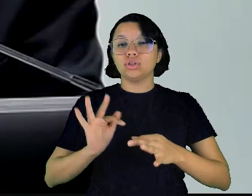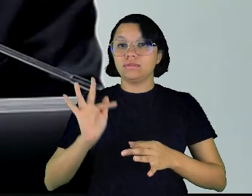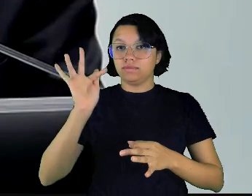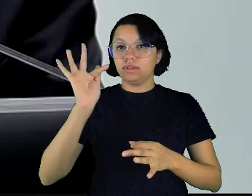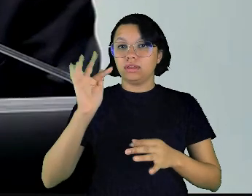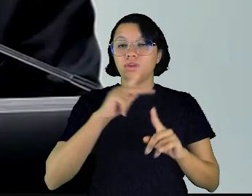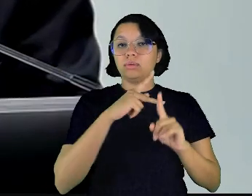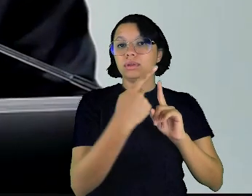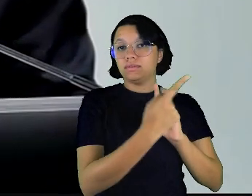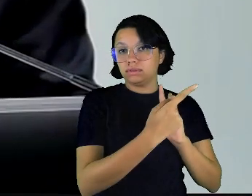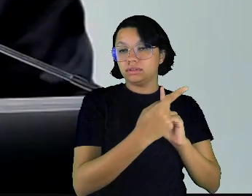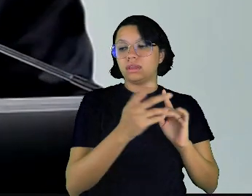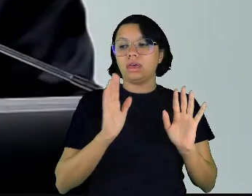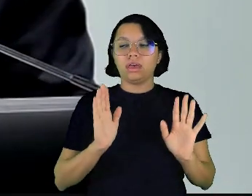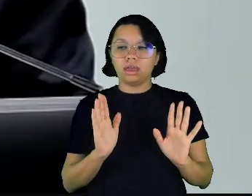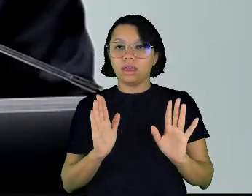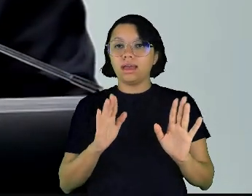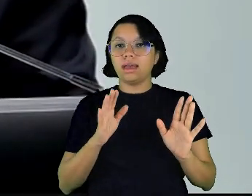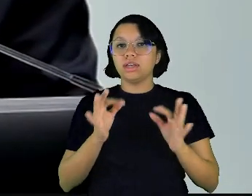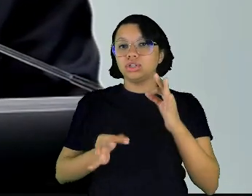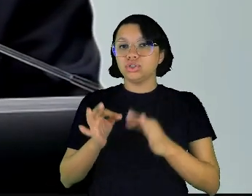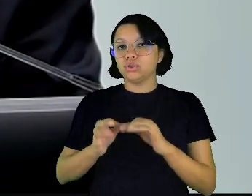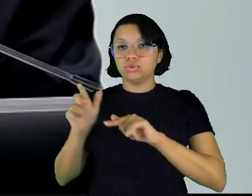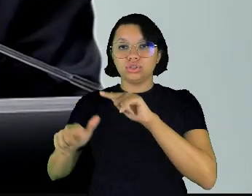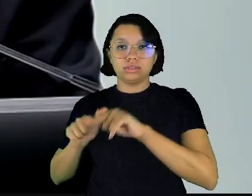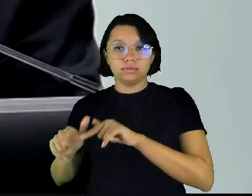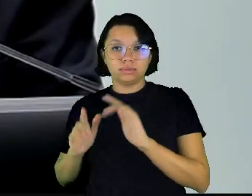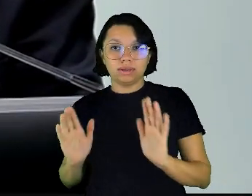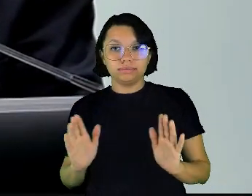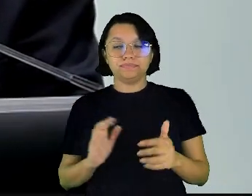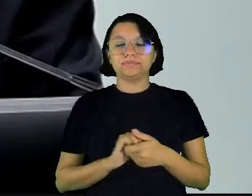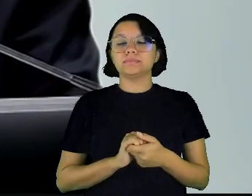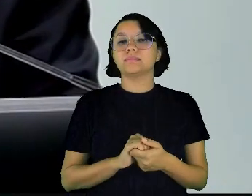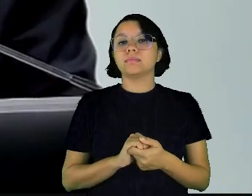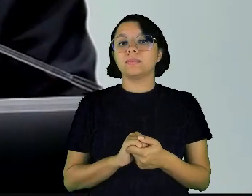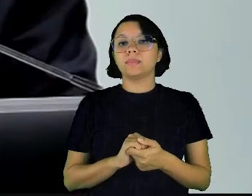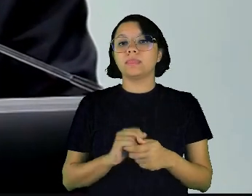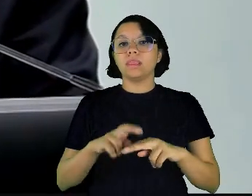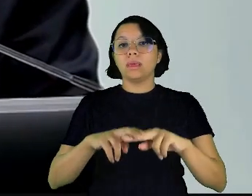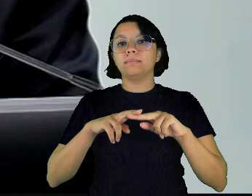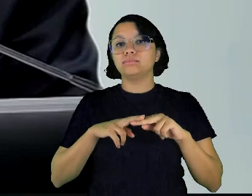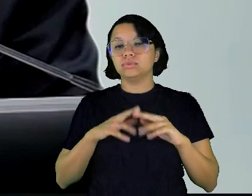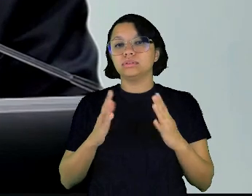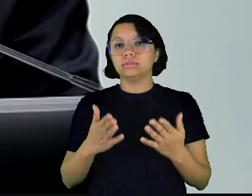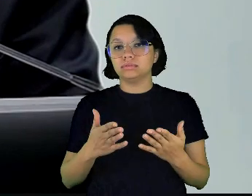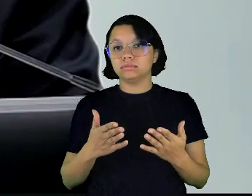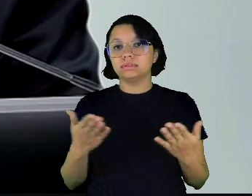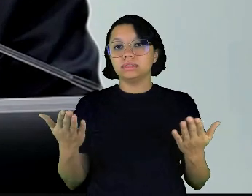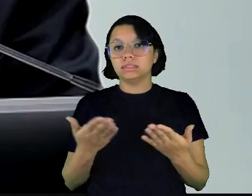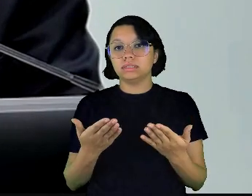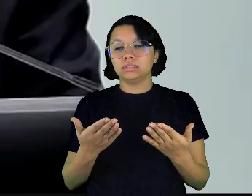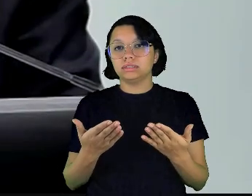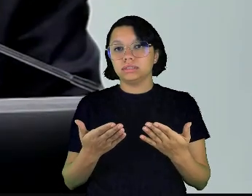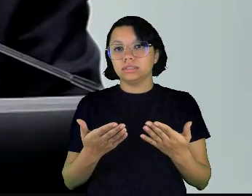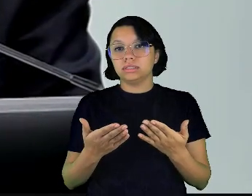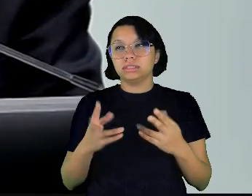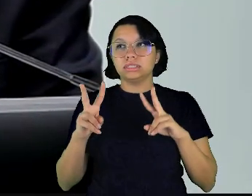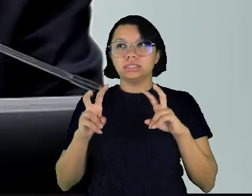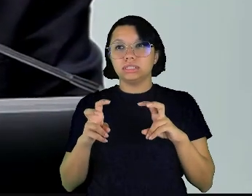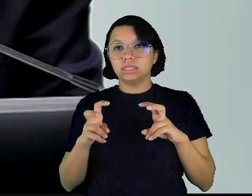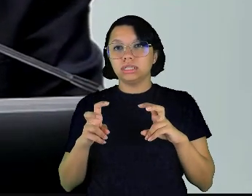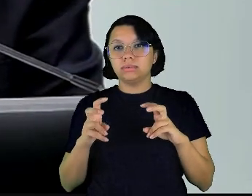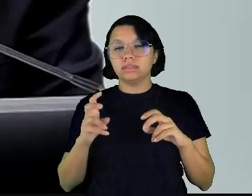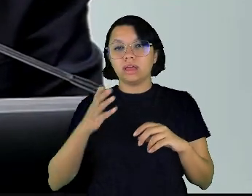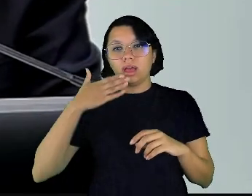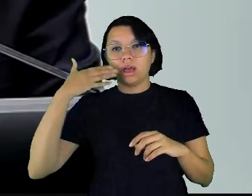vamos colocar assim, e a Justiça do Trabalho. Por isso, esse tema, né, da eficácia da